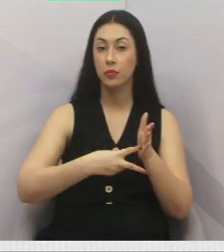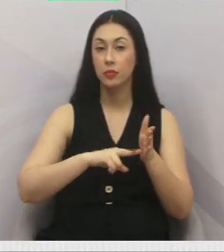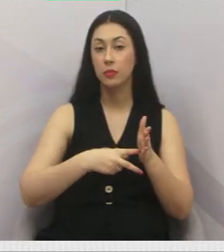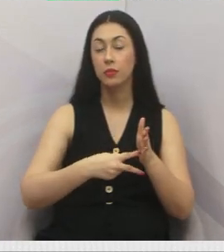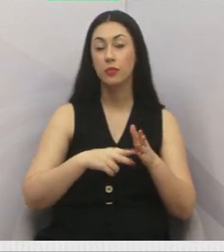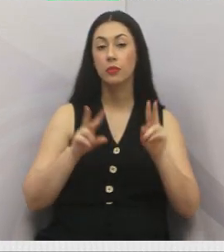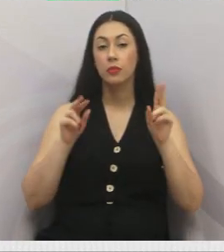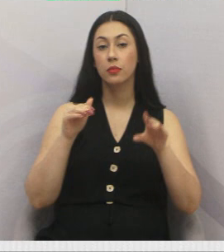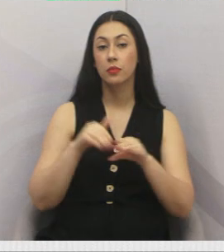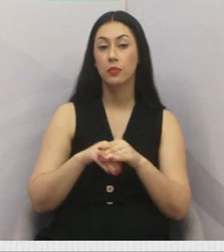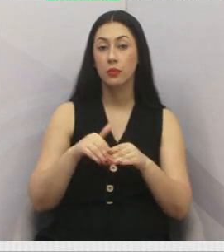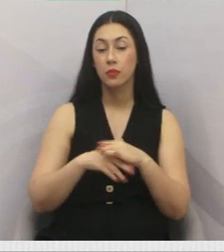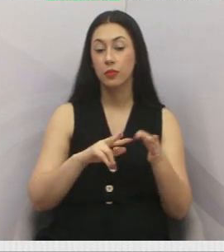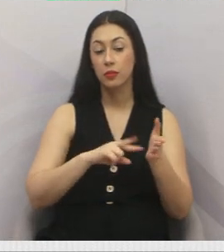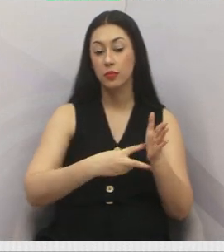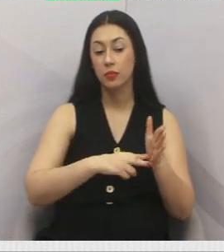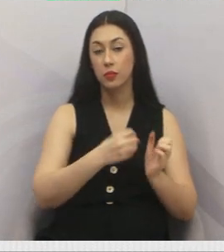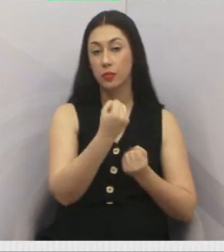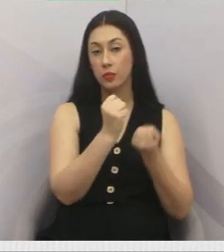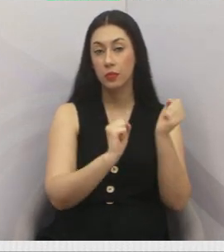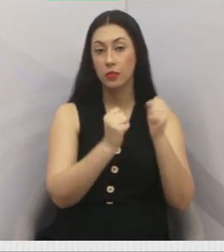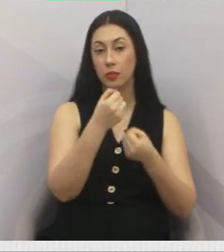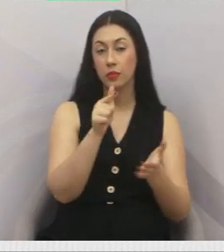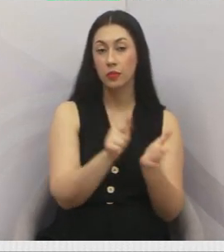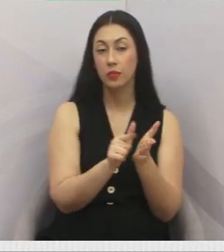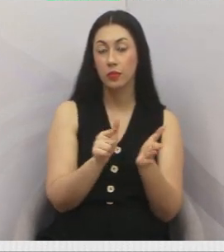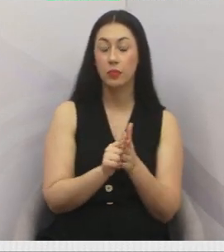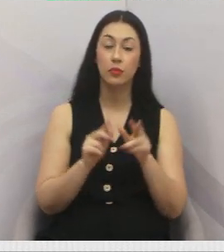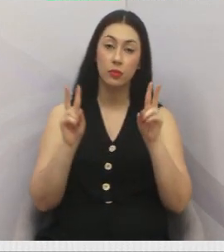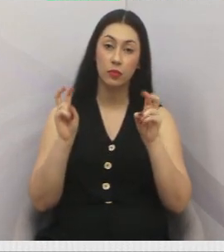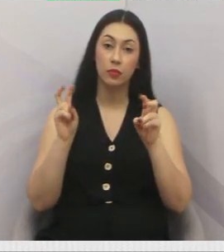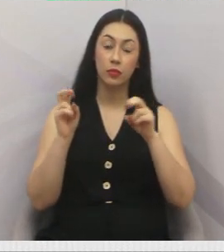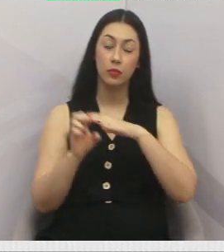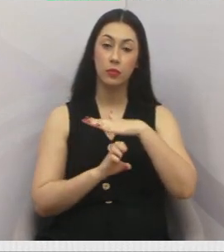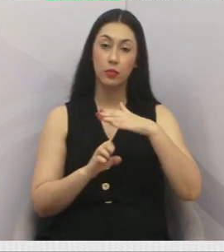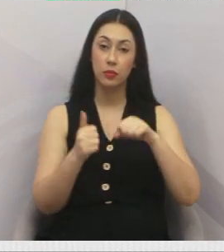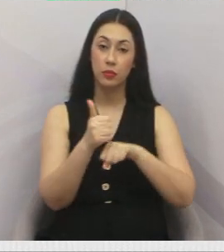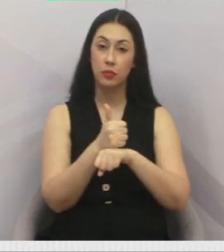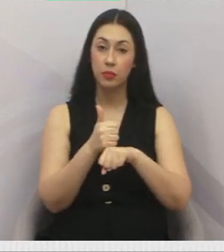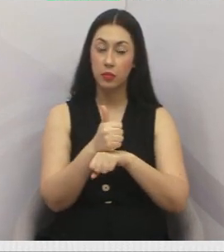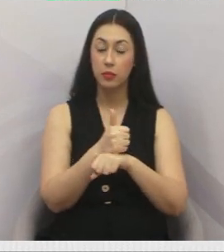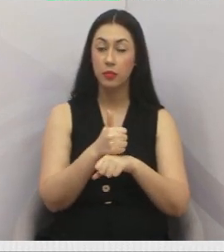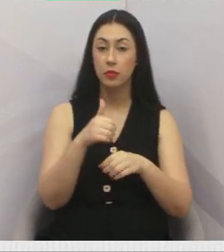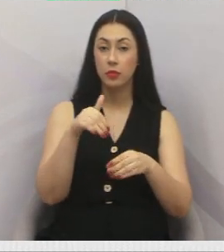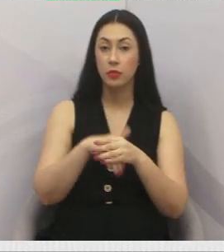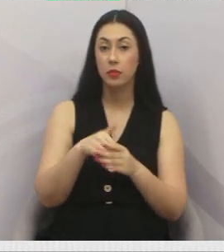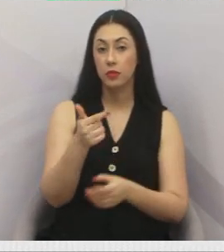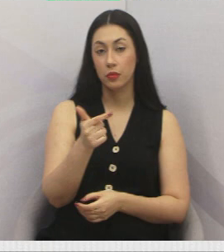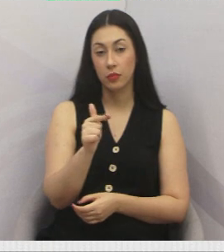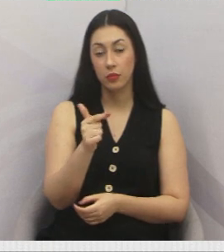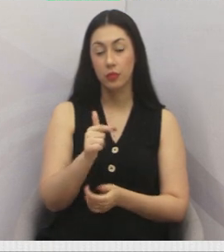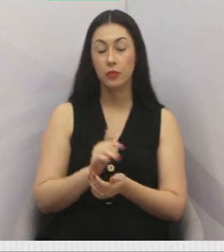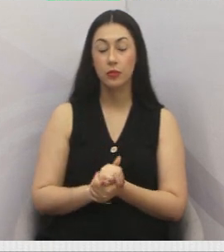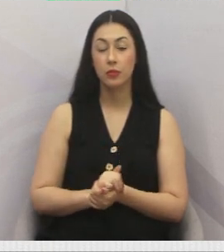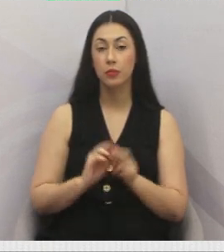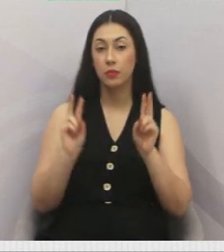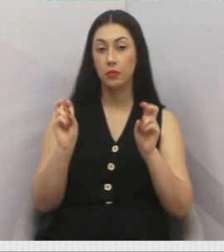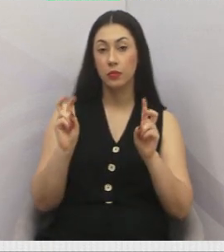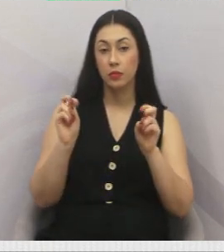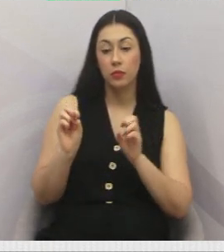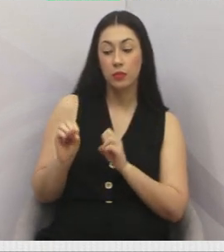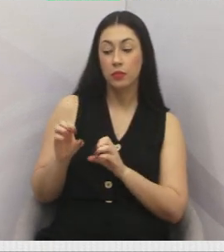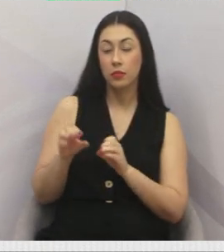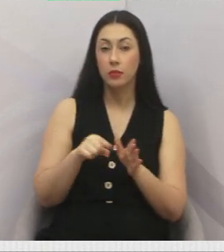sindical, um voto para Sindicatos Papeleiros. Segmento empresas e entidades profissionais, voto em branco. Segmento